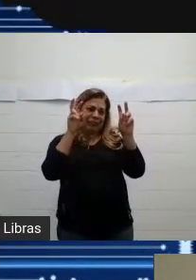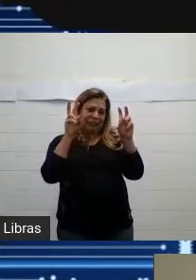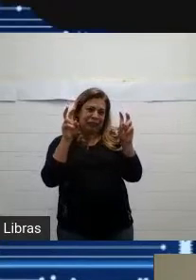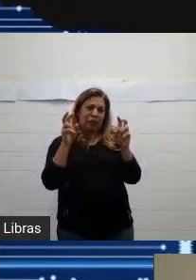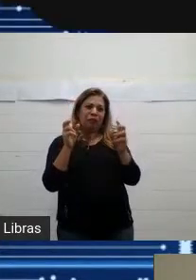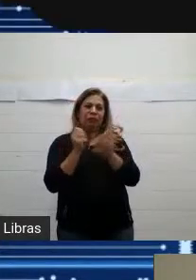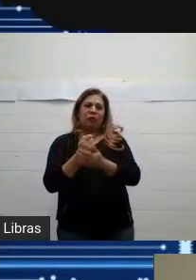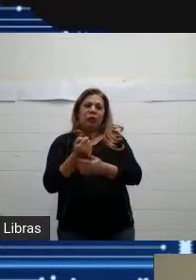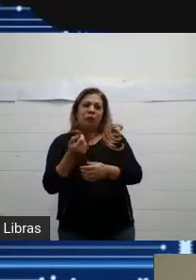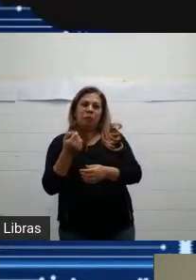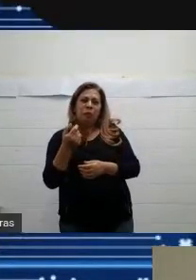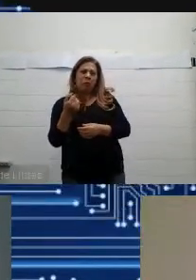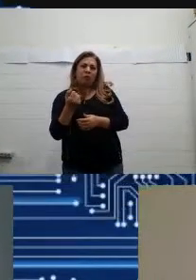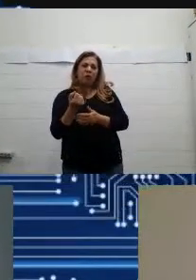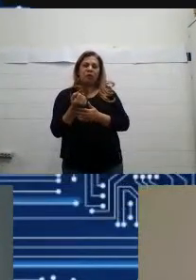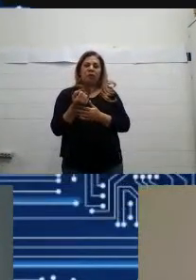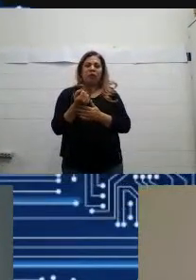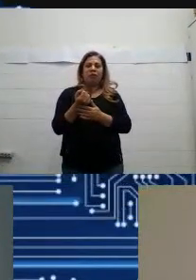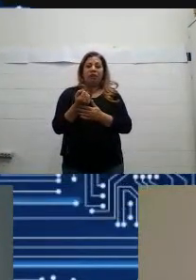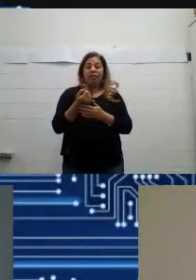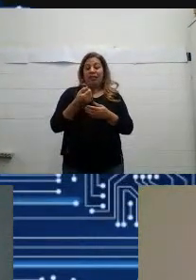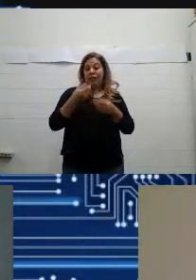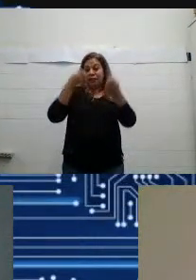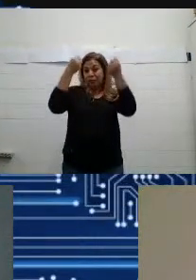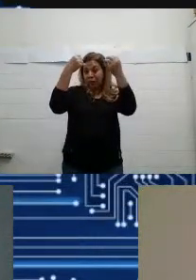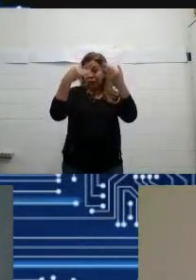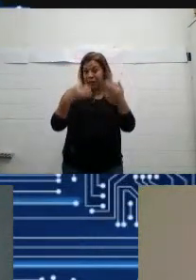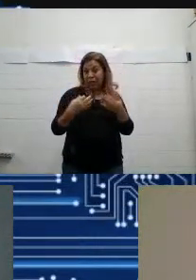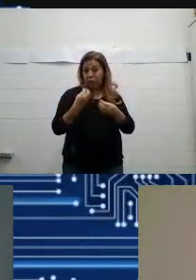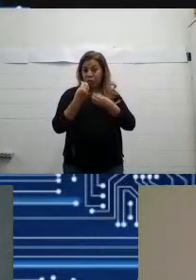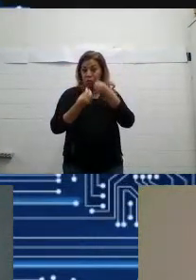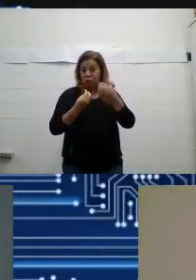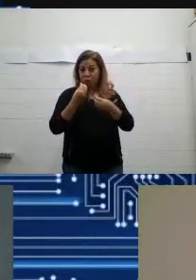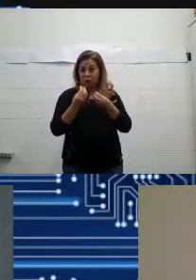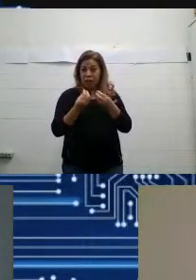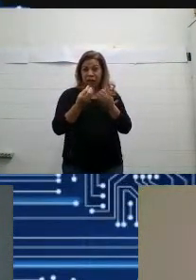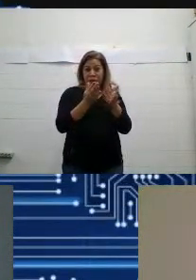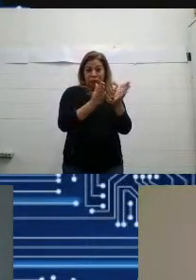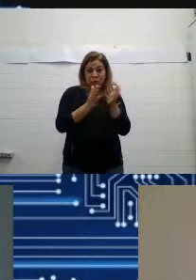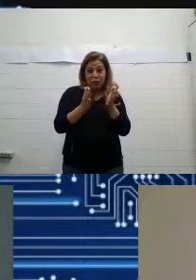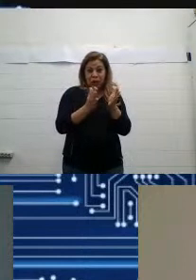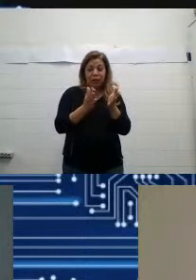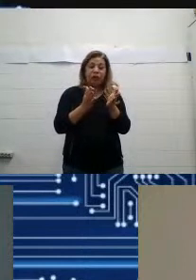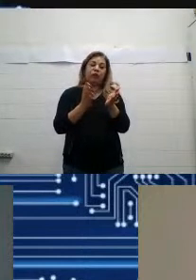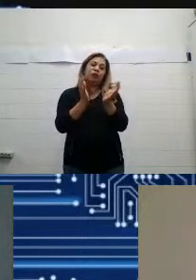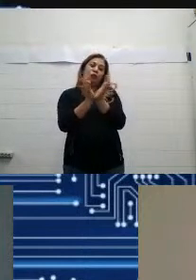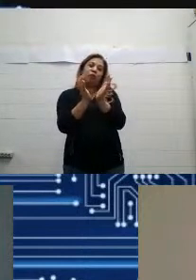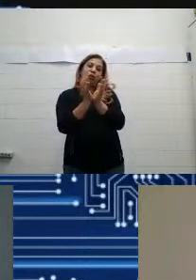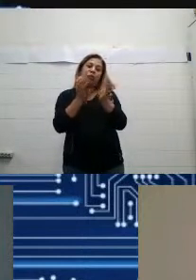falado, esse trâmite do Comitê de Ética, né, com a gente, e o meu, particularmente,